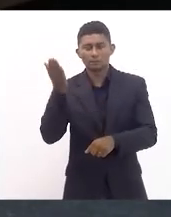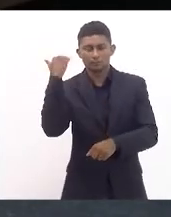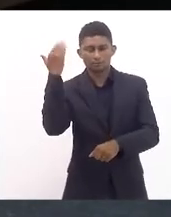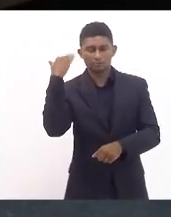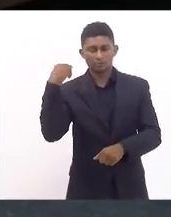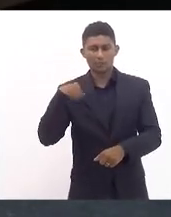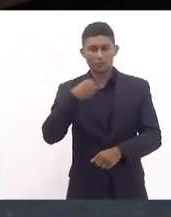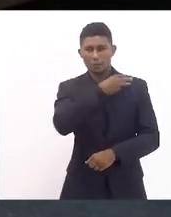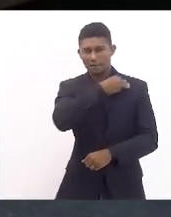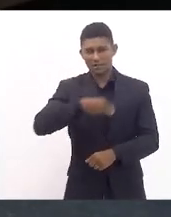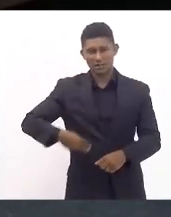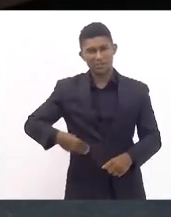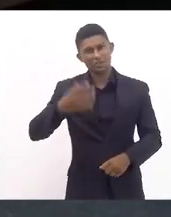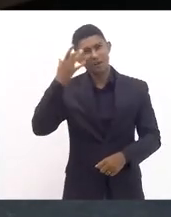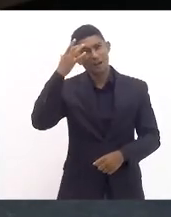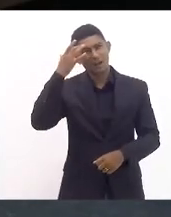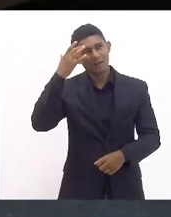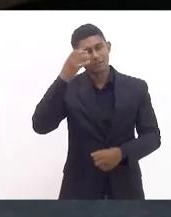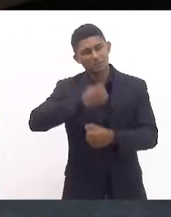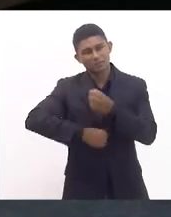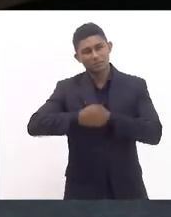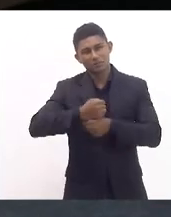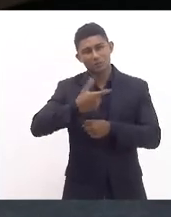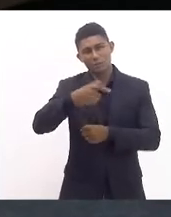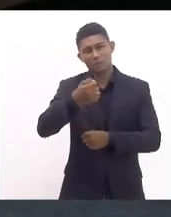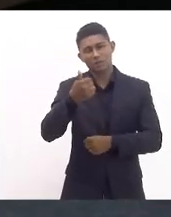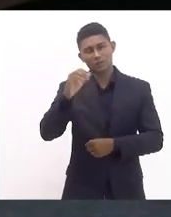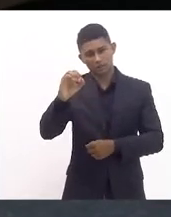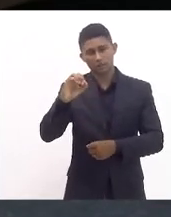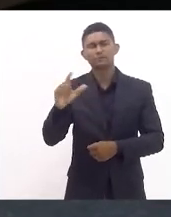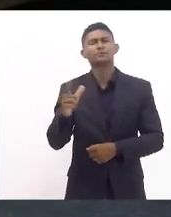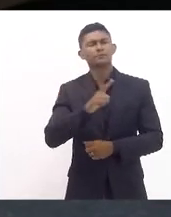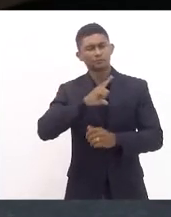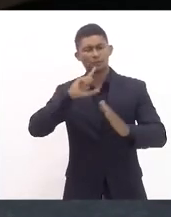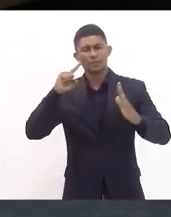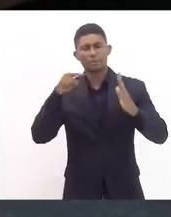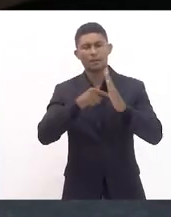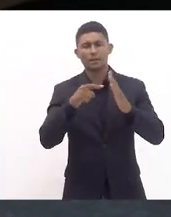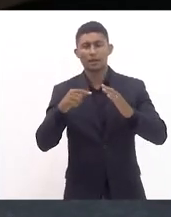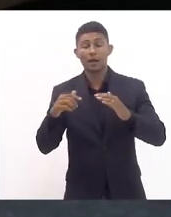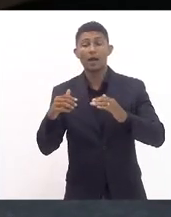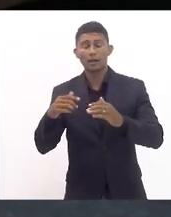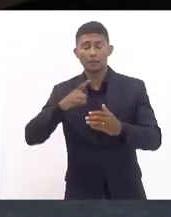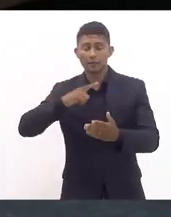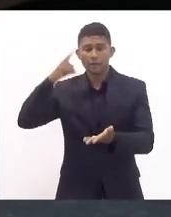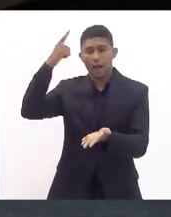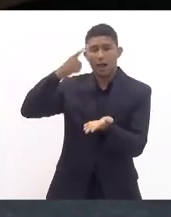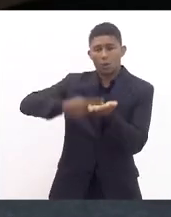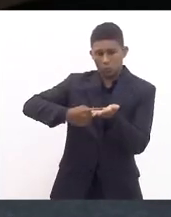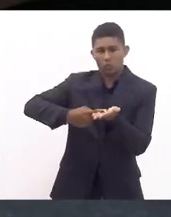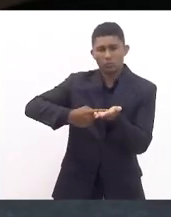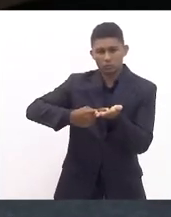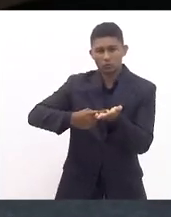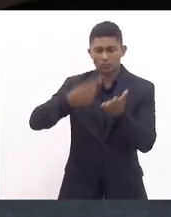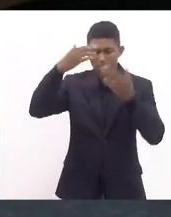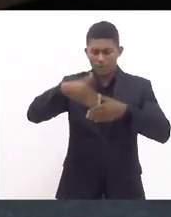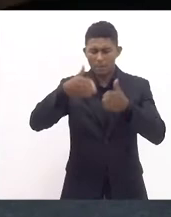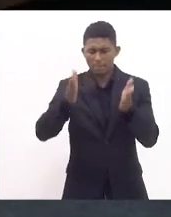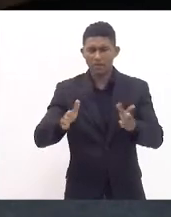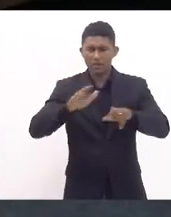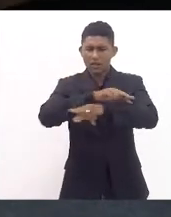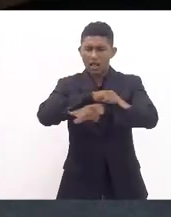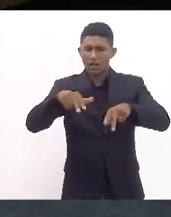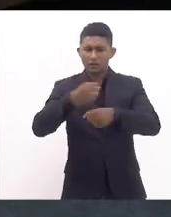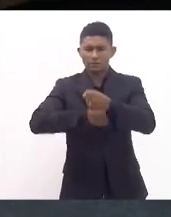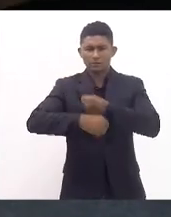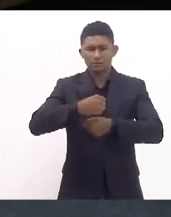2010. E ela determinou metas, teve um acordo setorial de embalagem em 2015, que a lei previa até